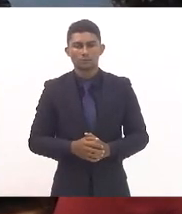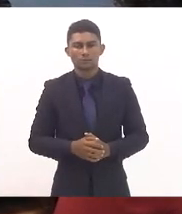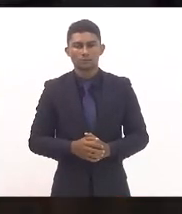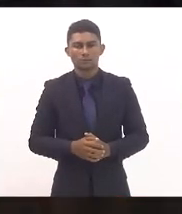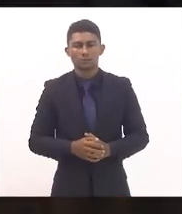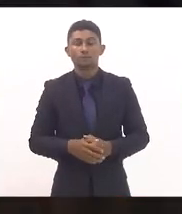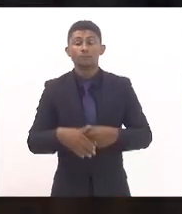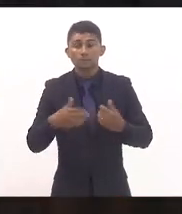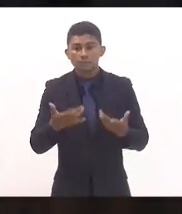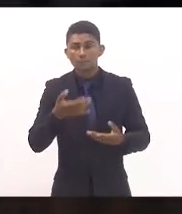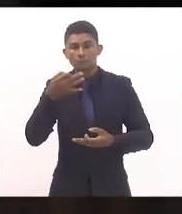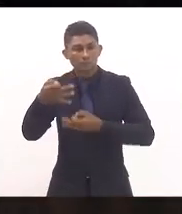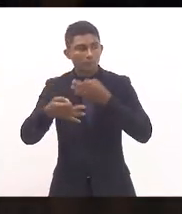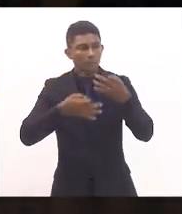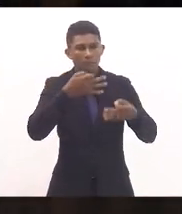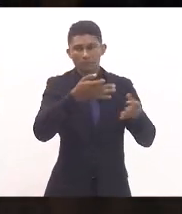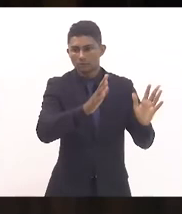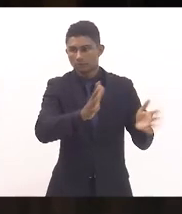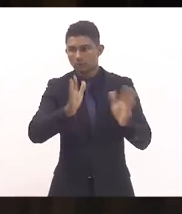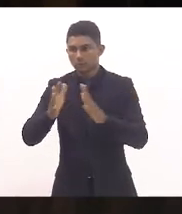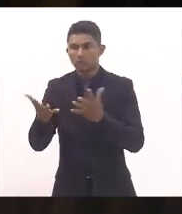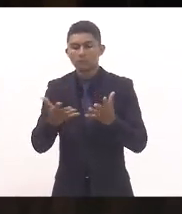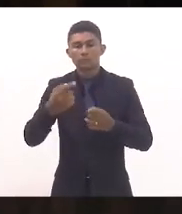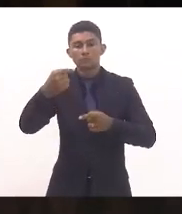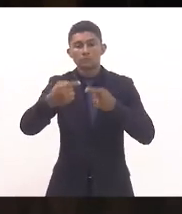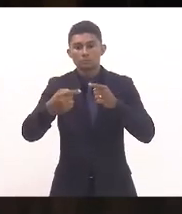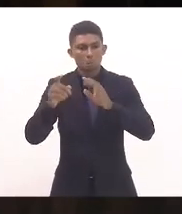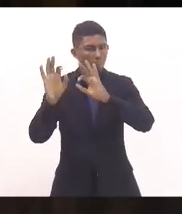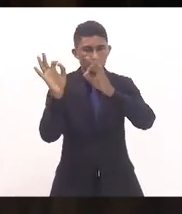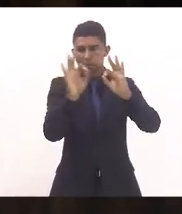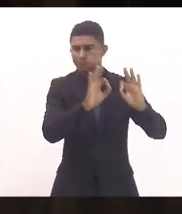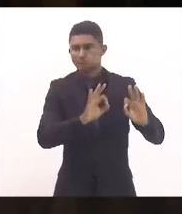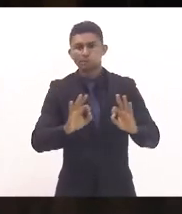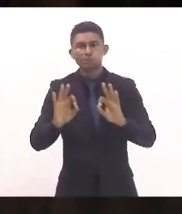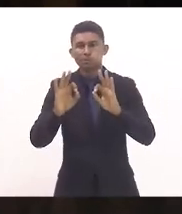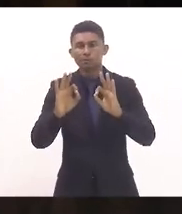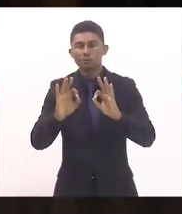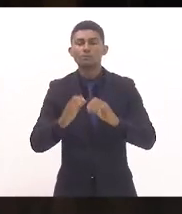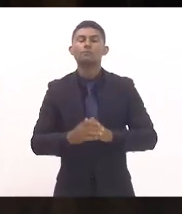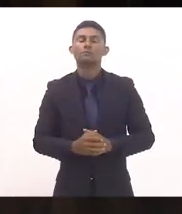Os pareceres emitidos em discussão. Não havendo quem queira discutir, encerrada a discussão.